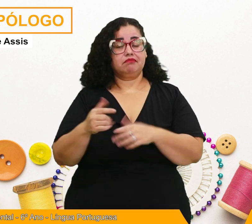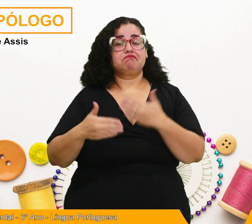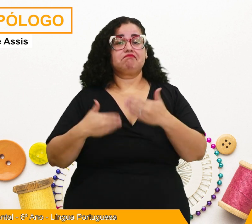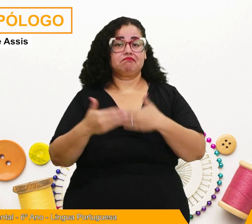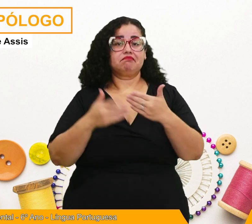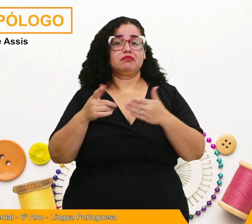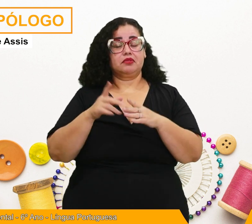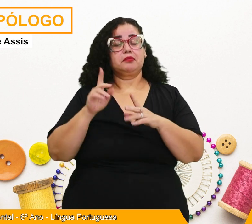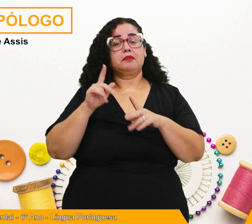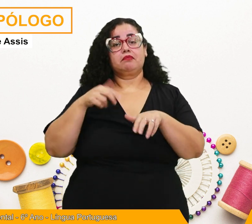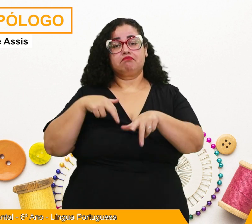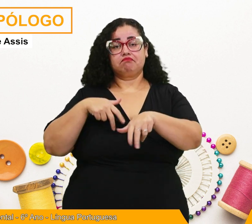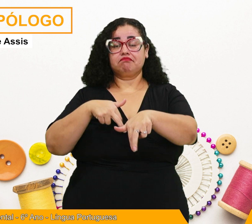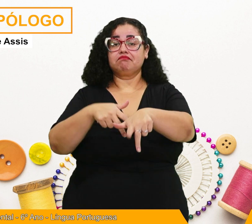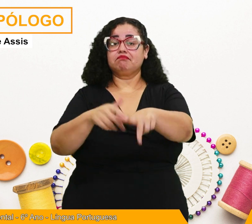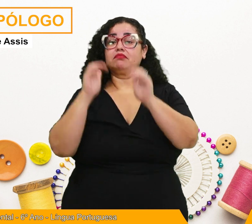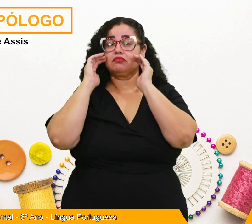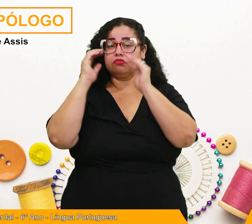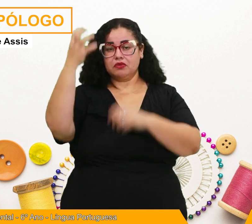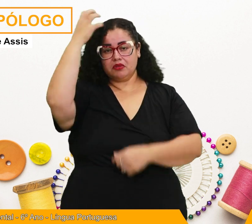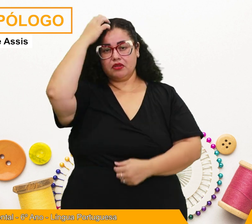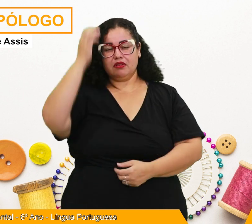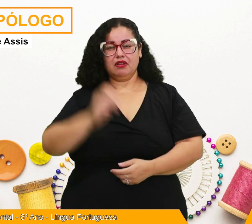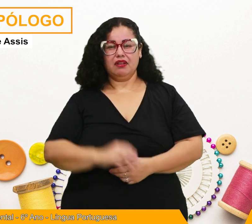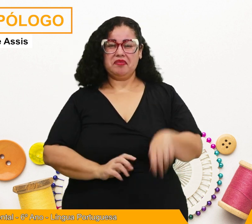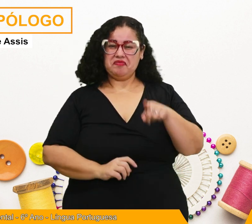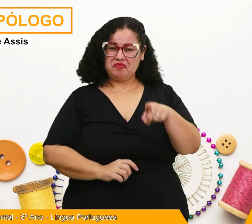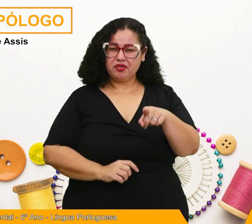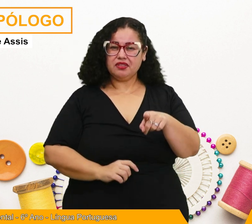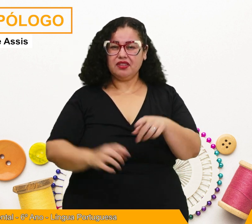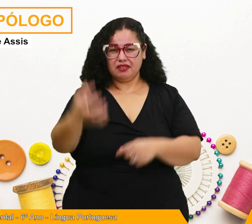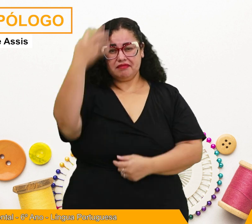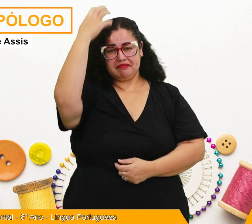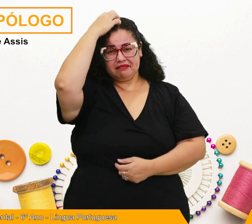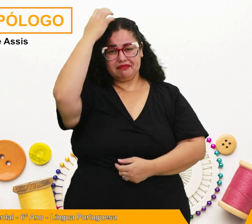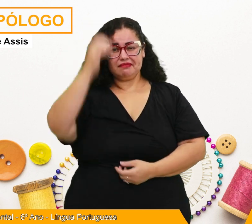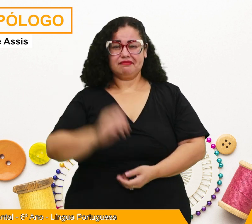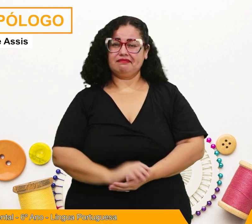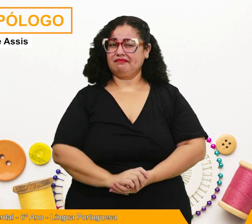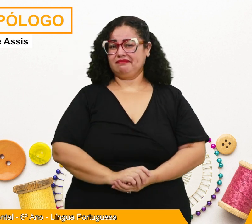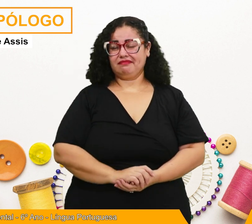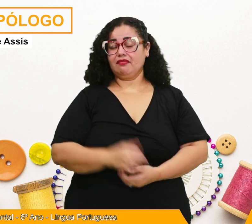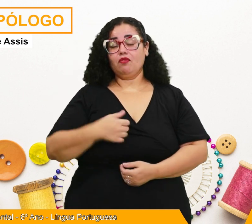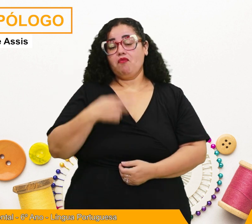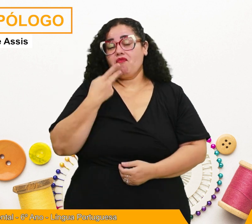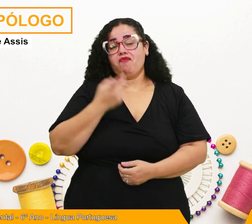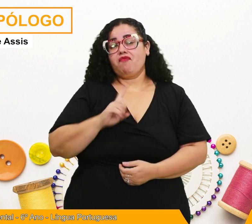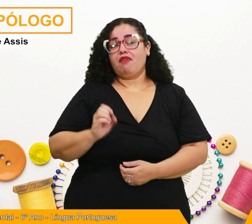do imperador. Você é imperador? Não digo isso,